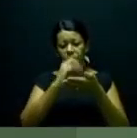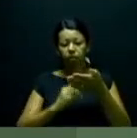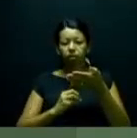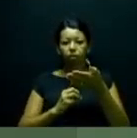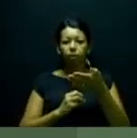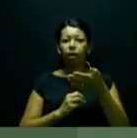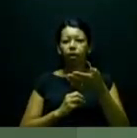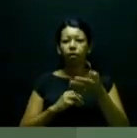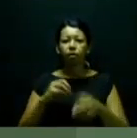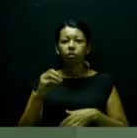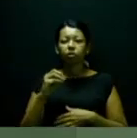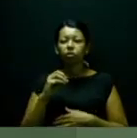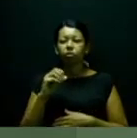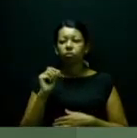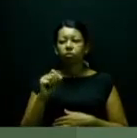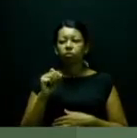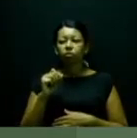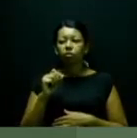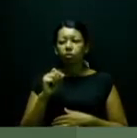pedir oficialmente